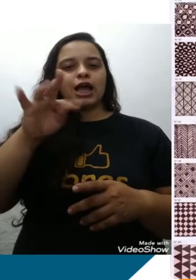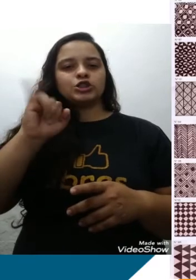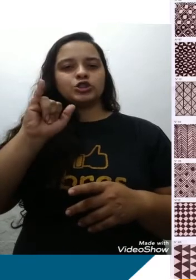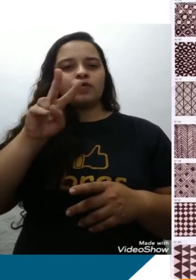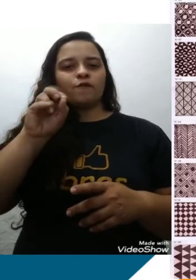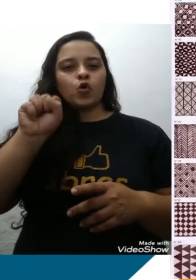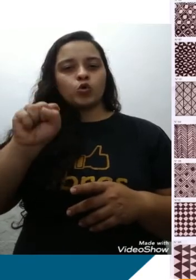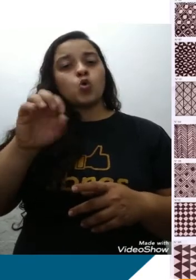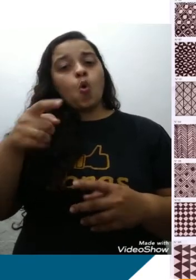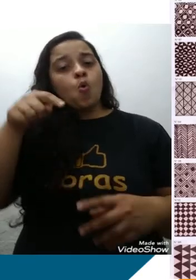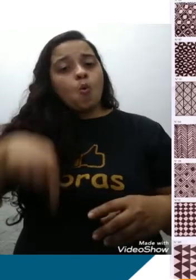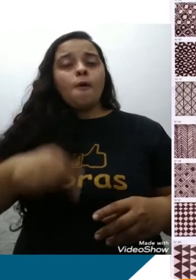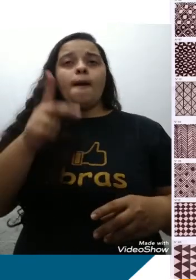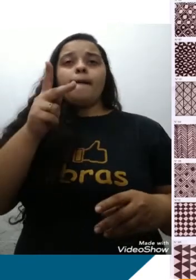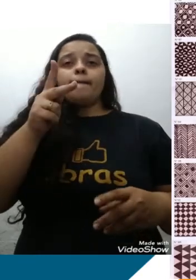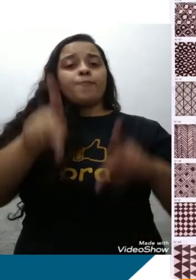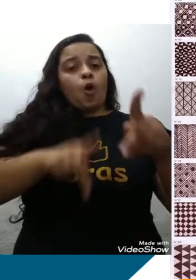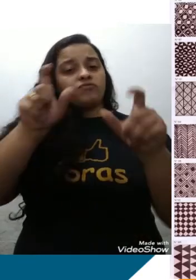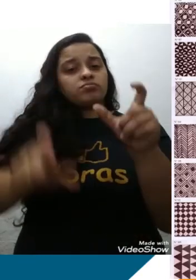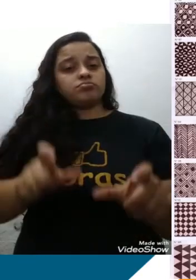povos originários. Então,